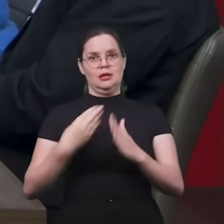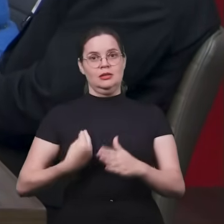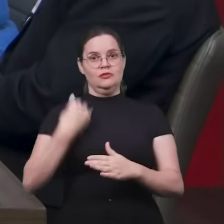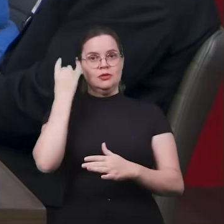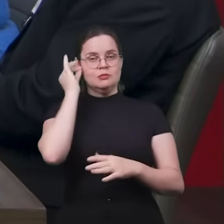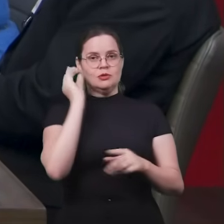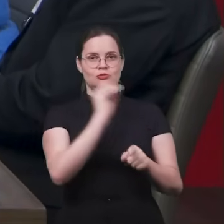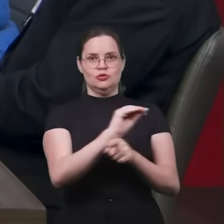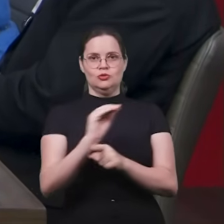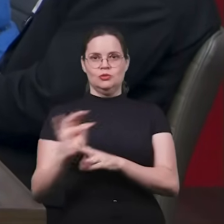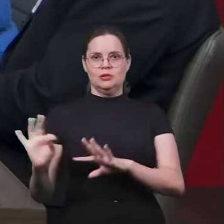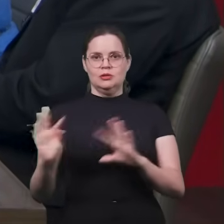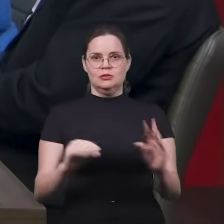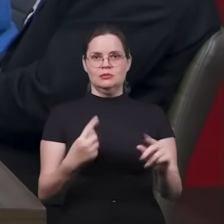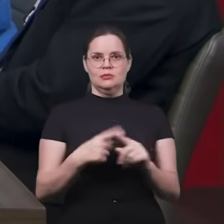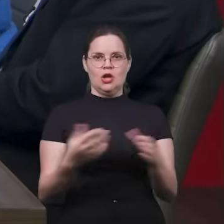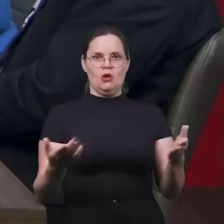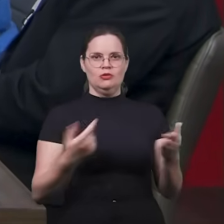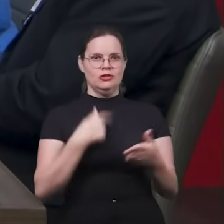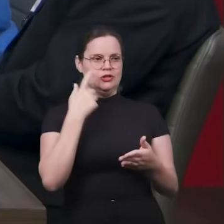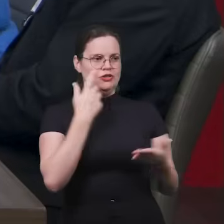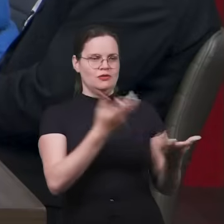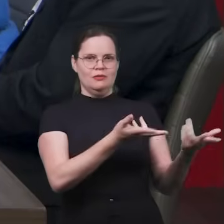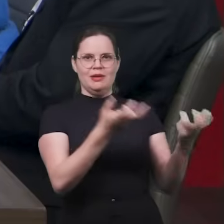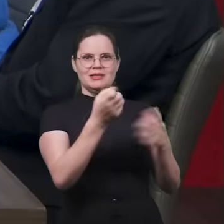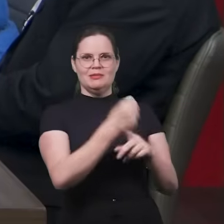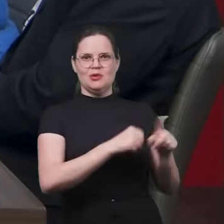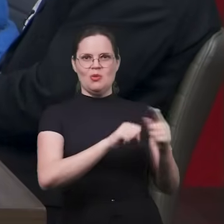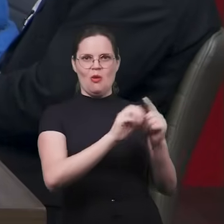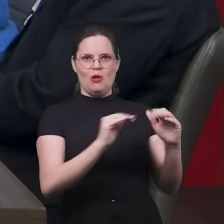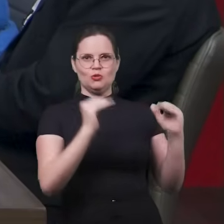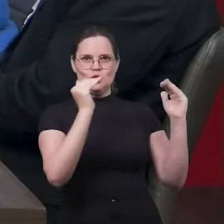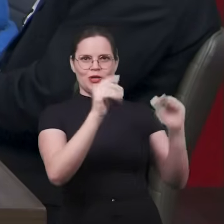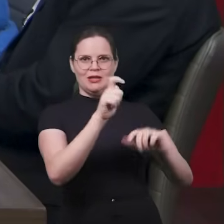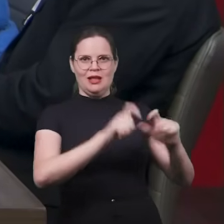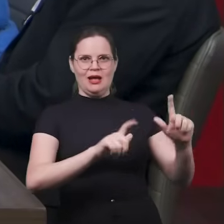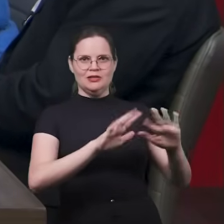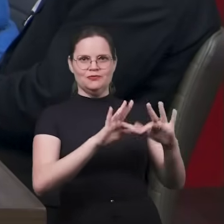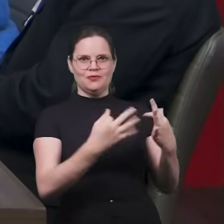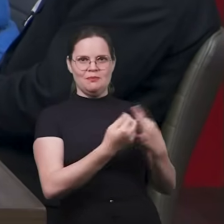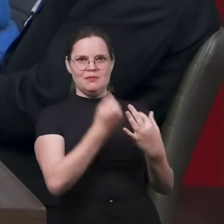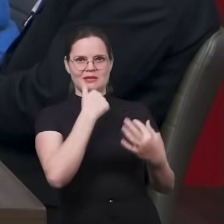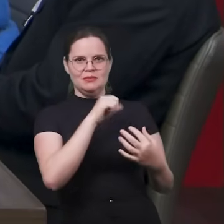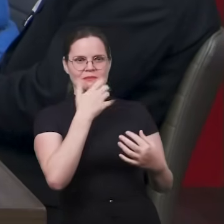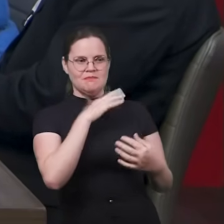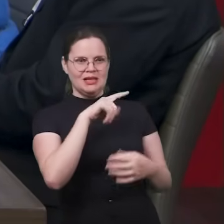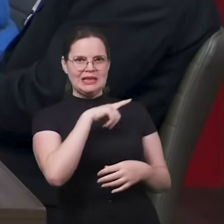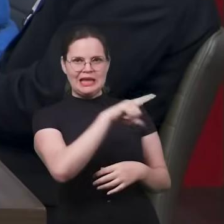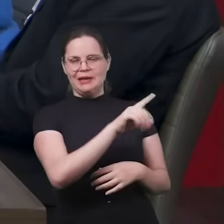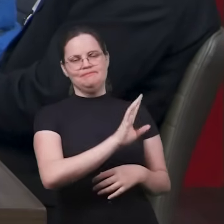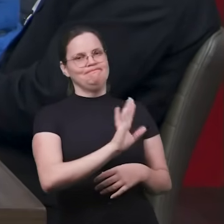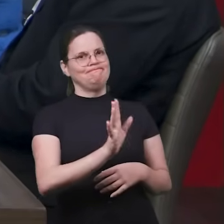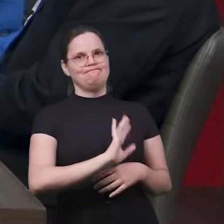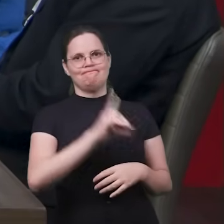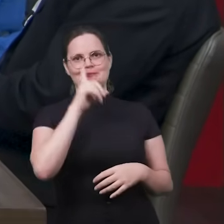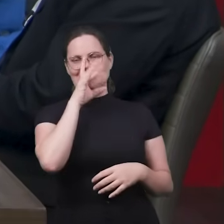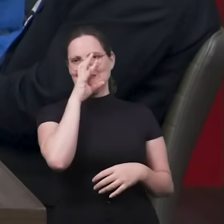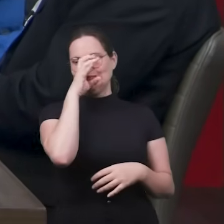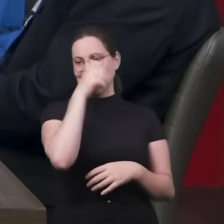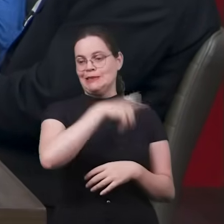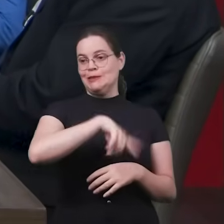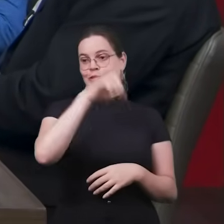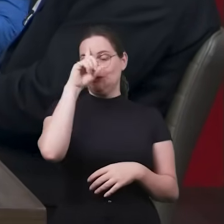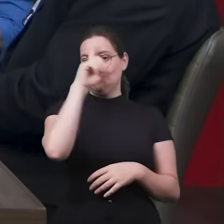Hoje nós estamos em crise de autoridade no mundo, em relação às questões